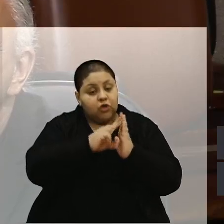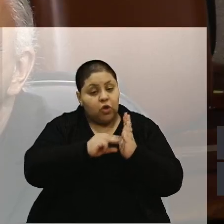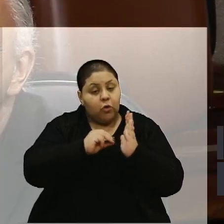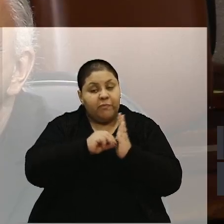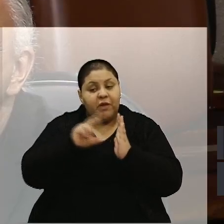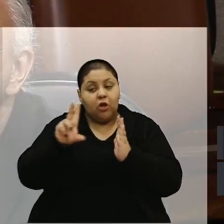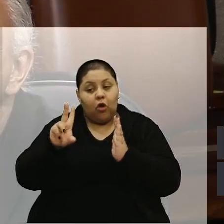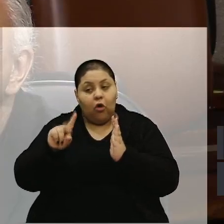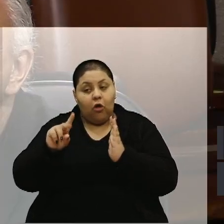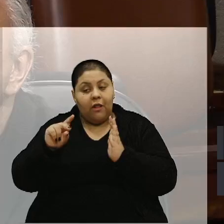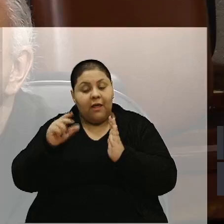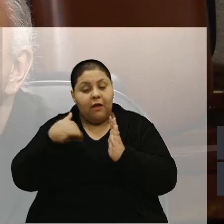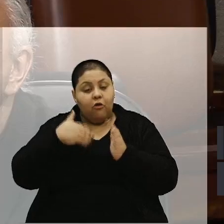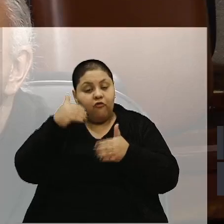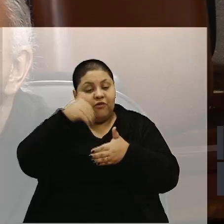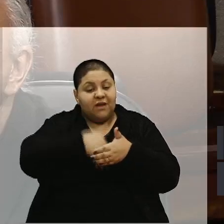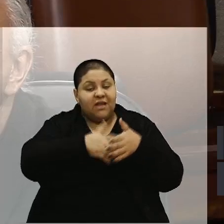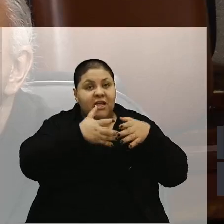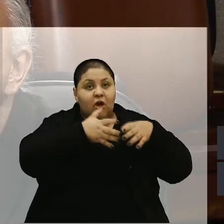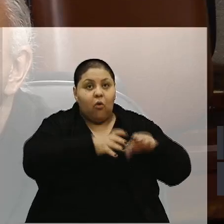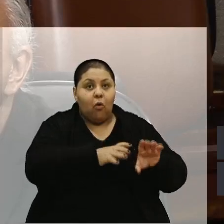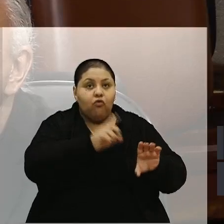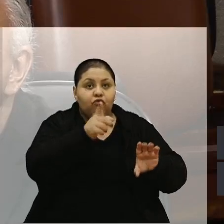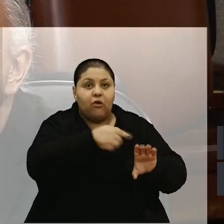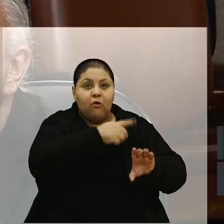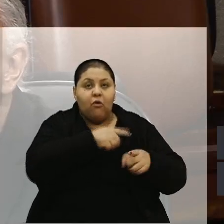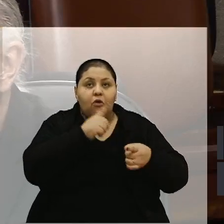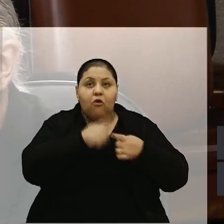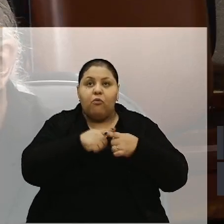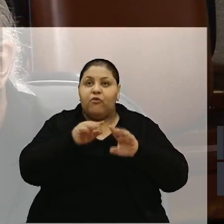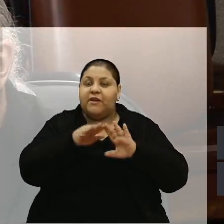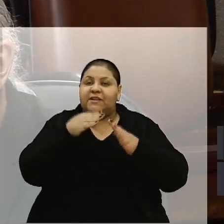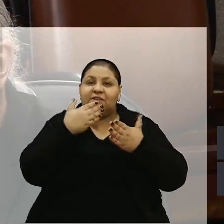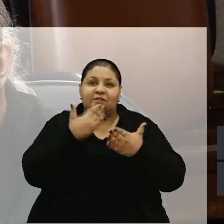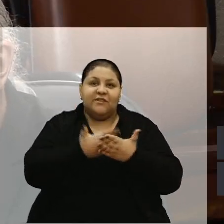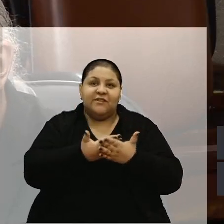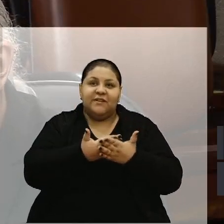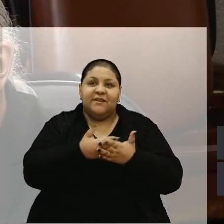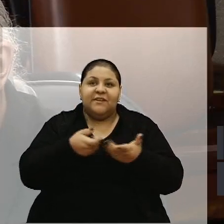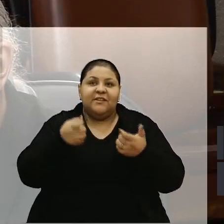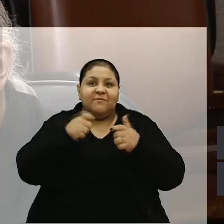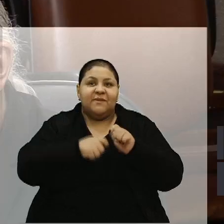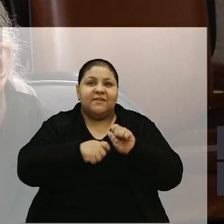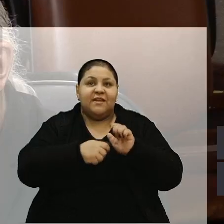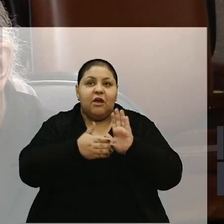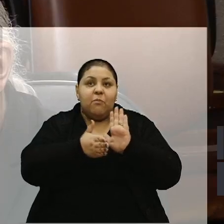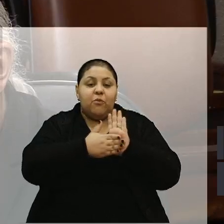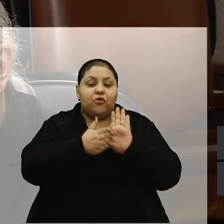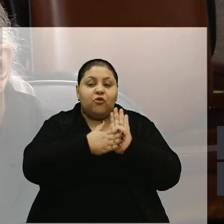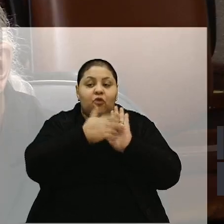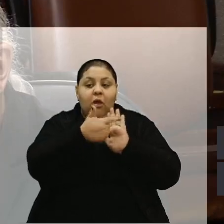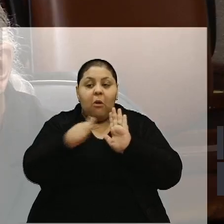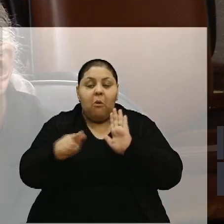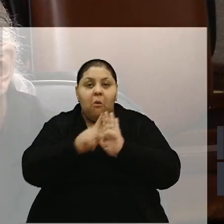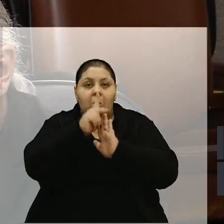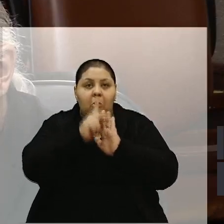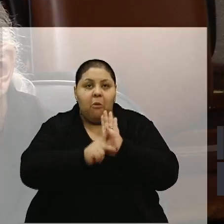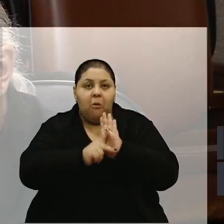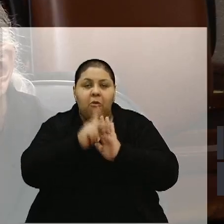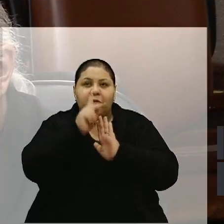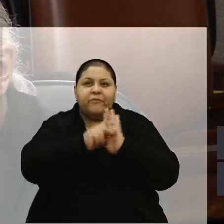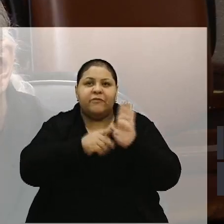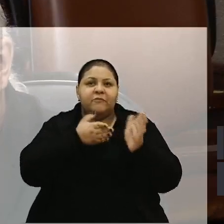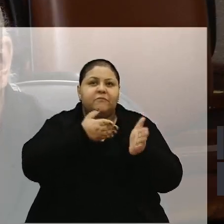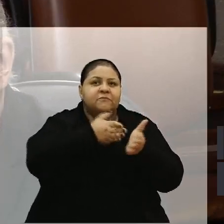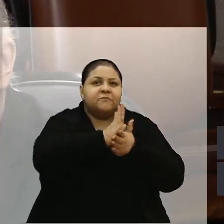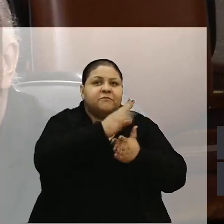veto. Porque se as escolas estivessem boas, não precisaria de protocolar um outro projeto. E esse projeto foi aprovado lá em